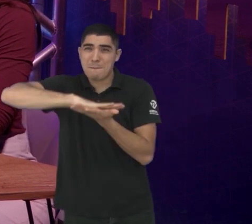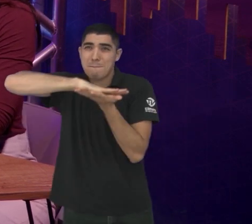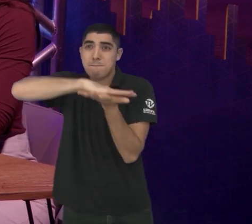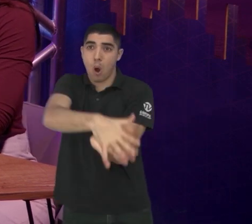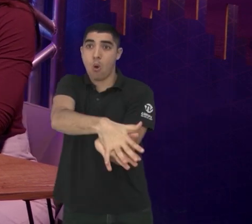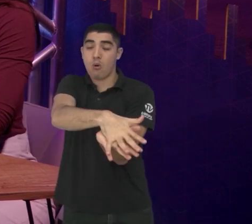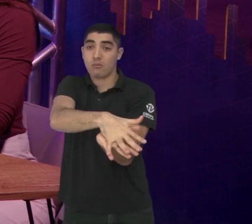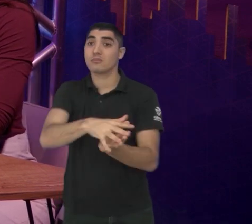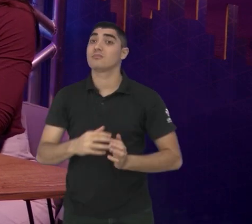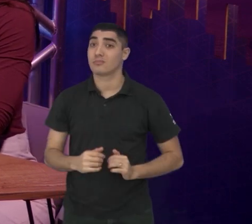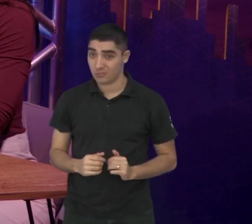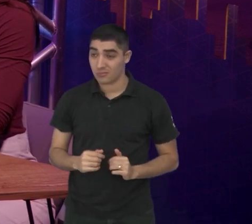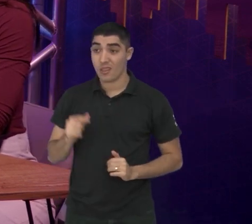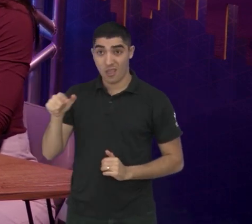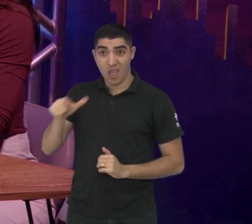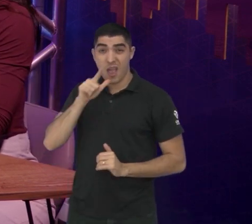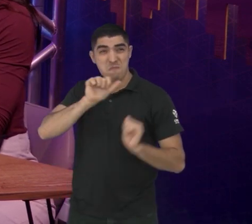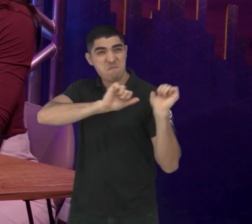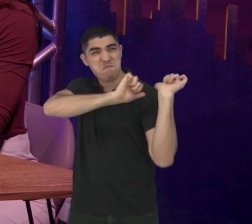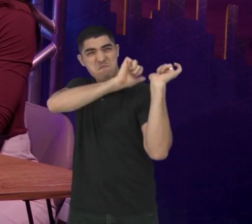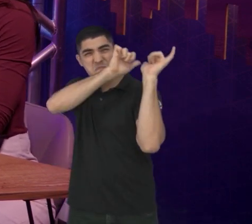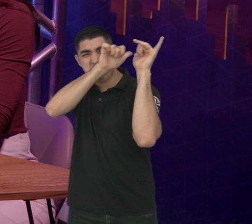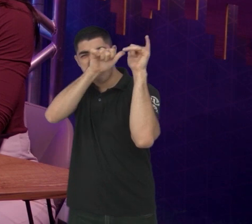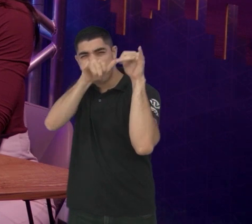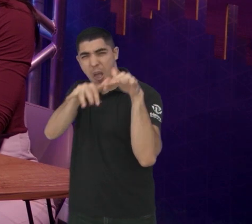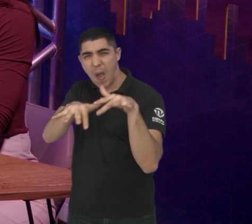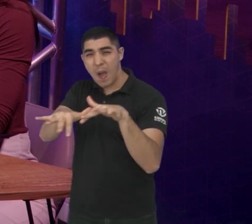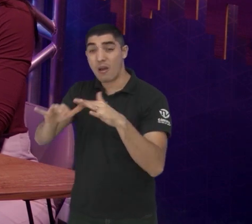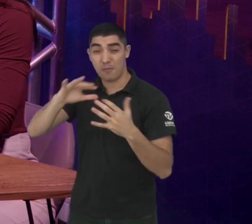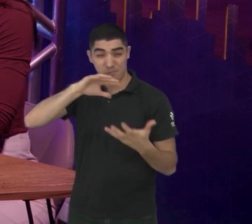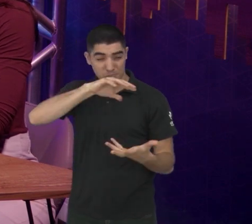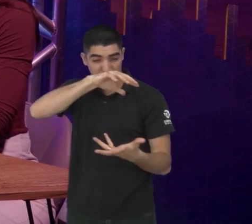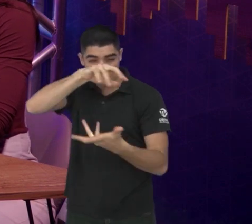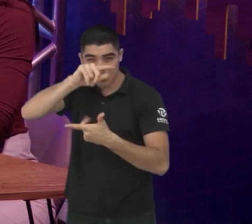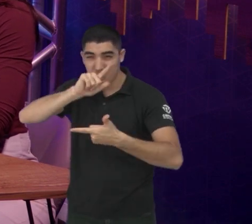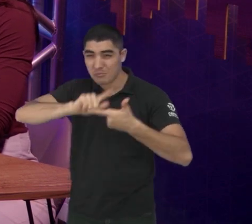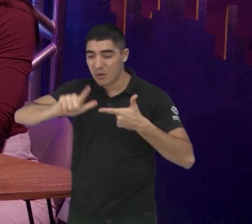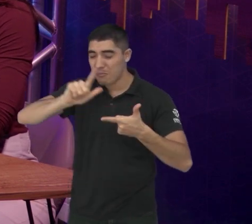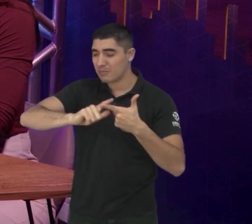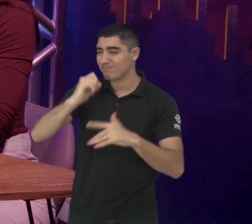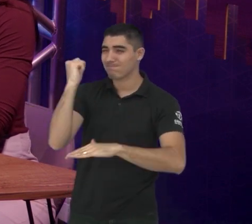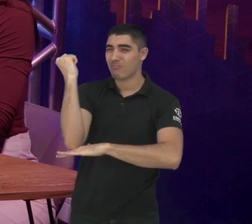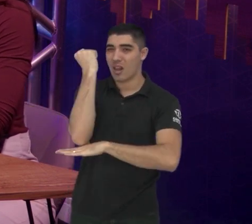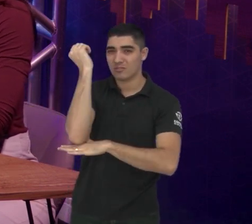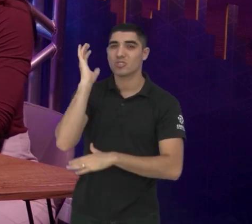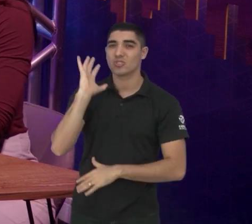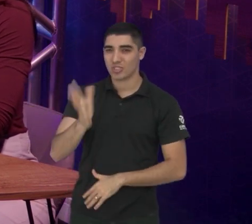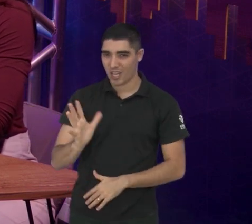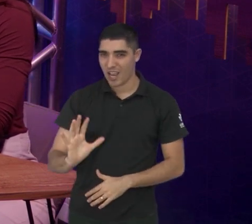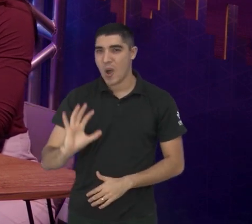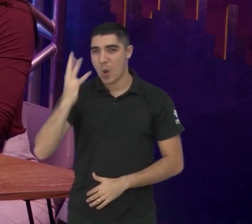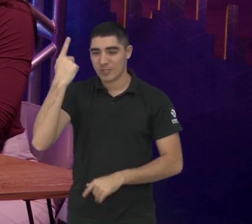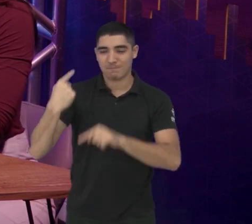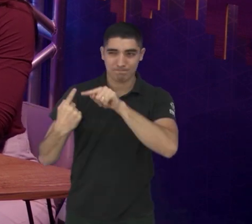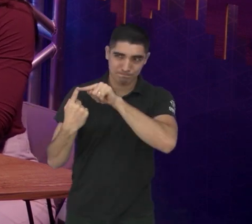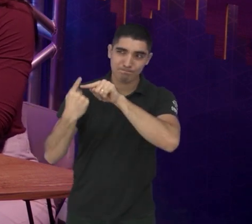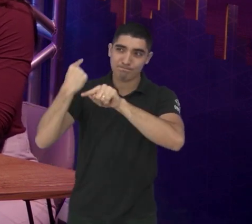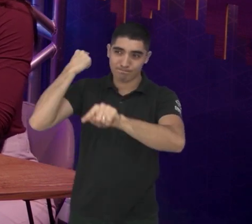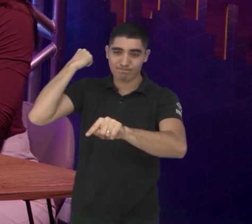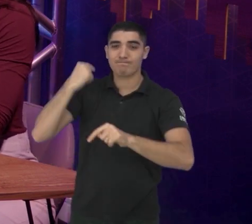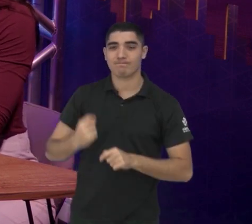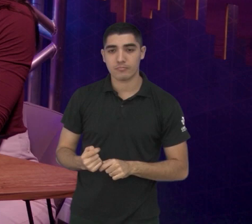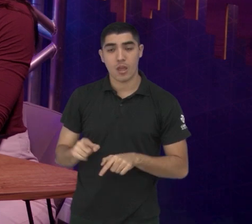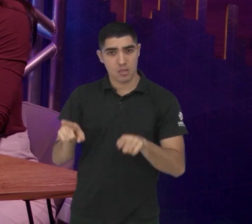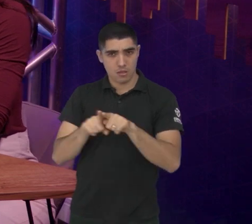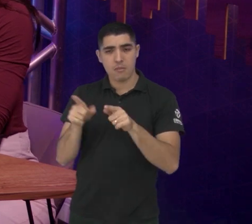um tsunami que, né, gerou uma crise mundial mesmo, né, uma situação bastante complicada e